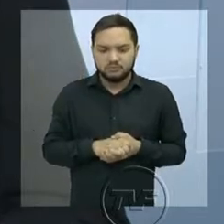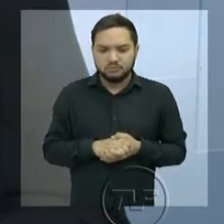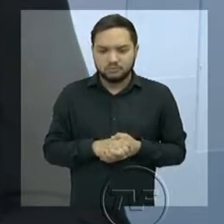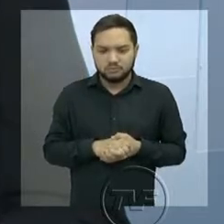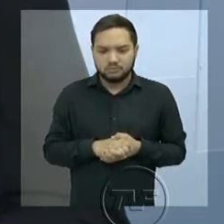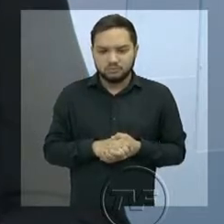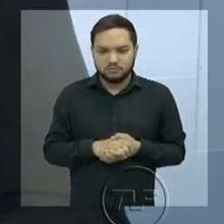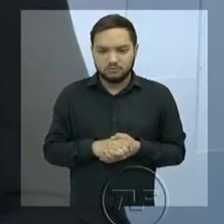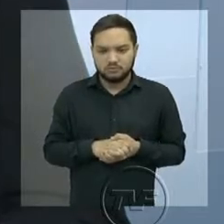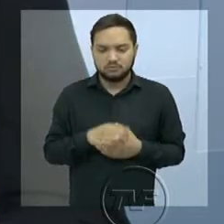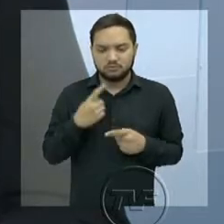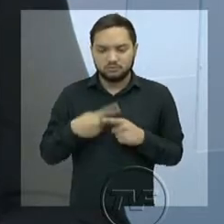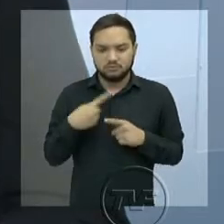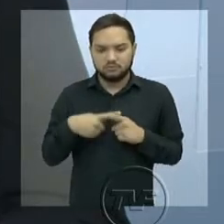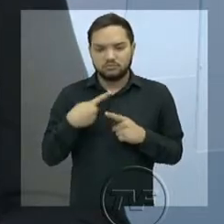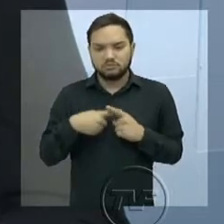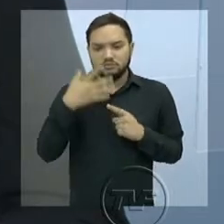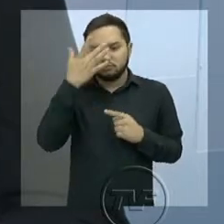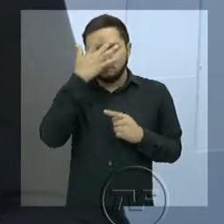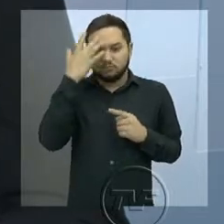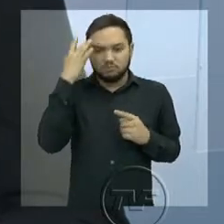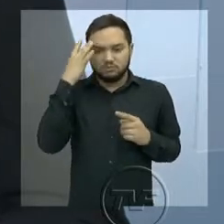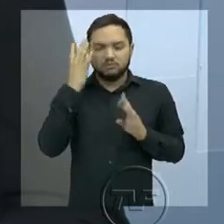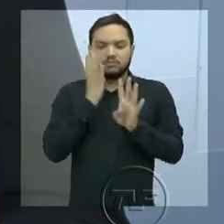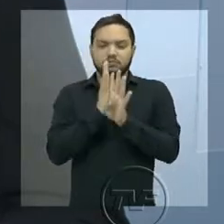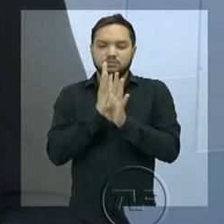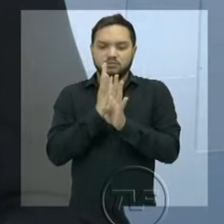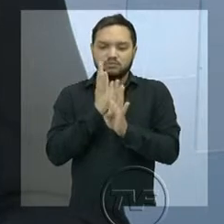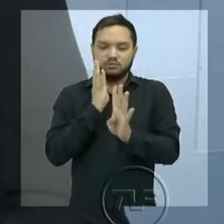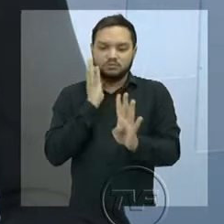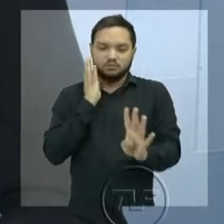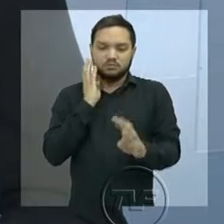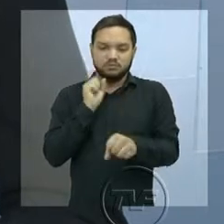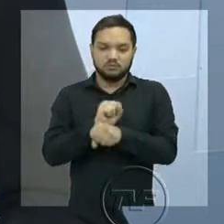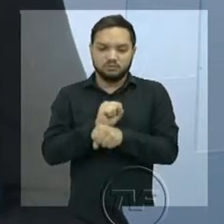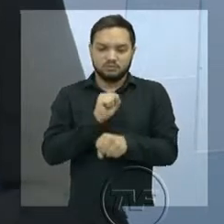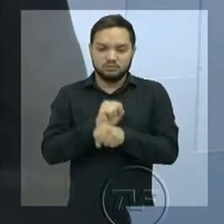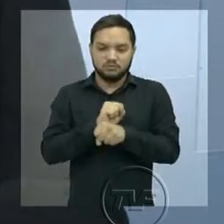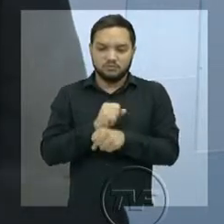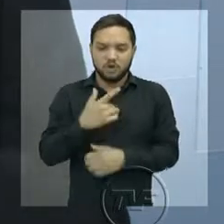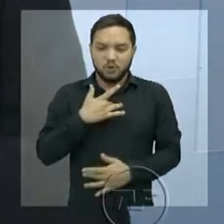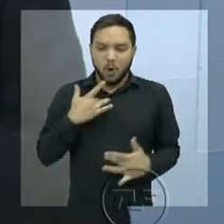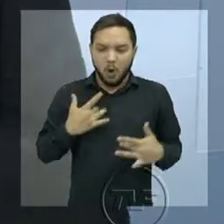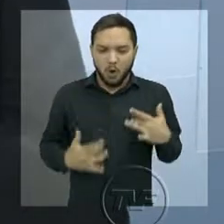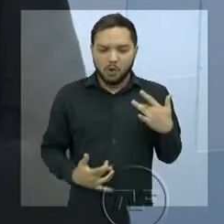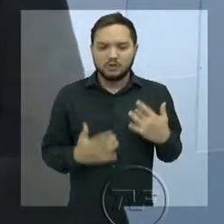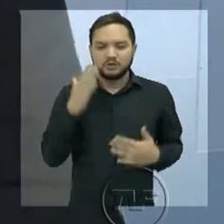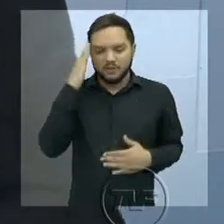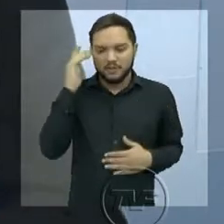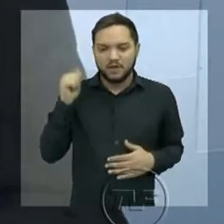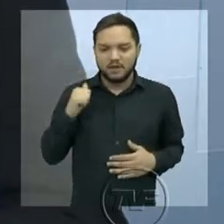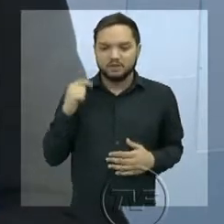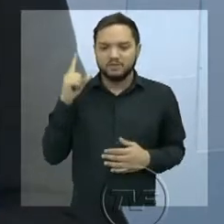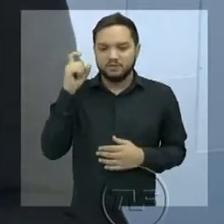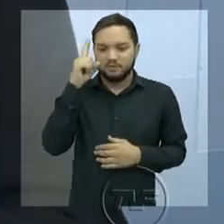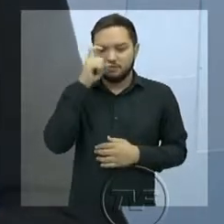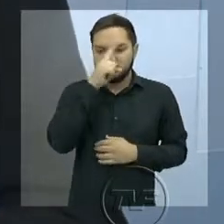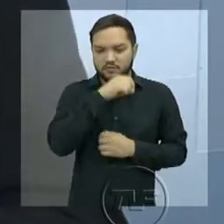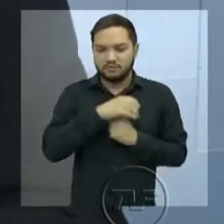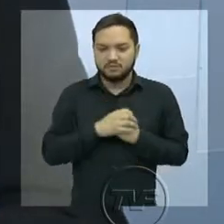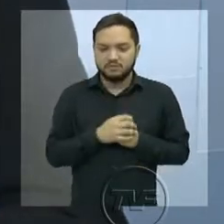está os familiares, as pessoas que estão nas filas esperando um órgão, sabe como é